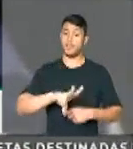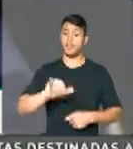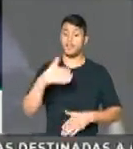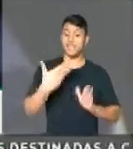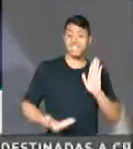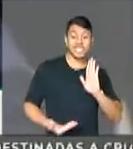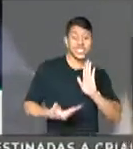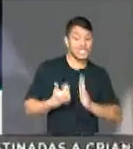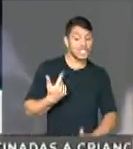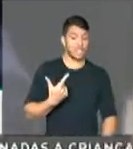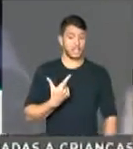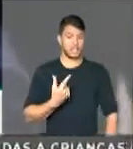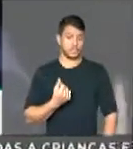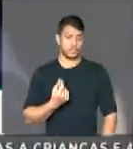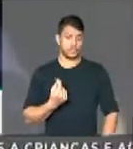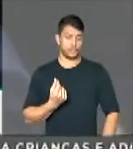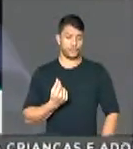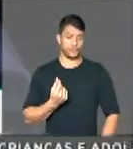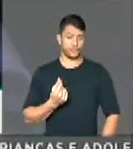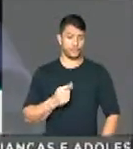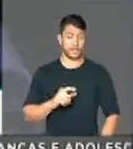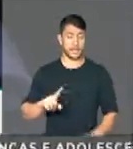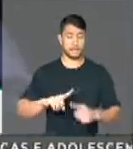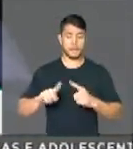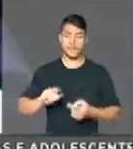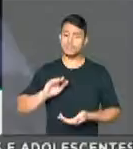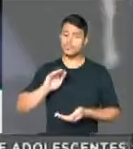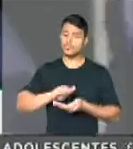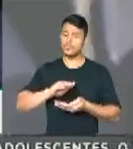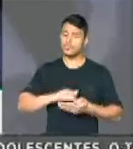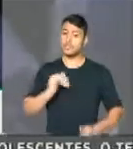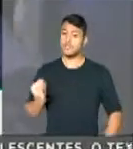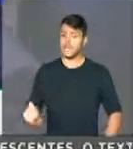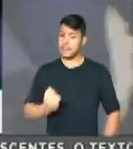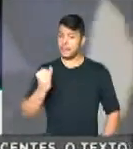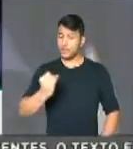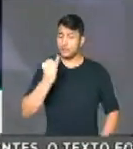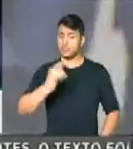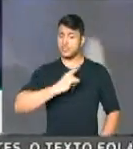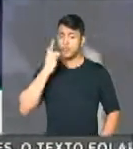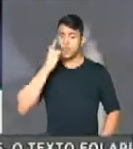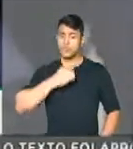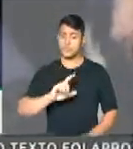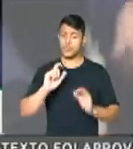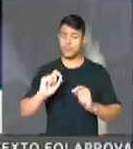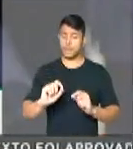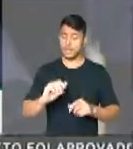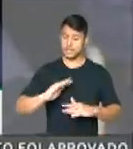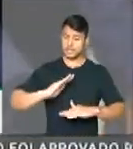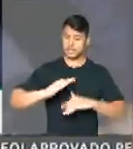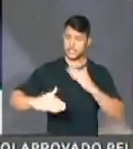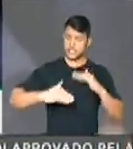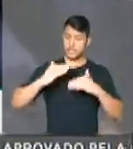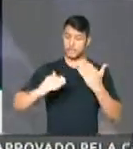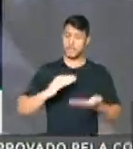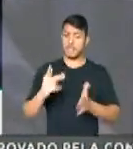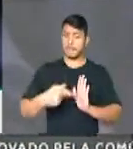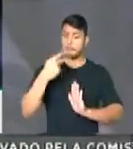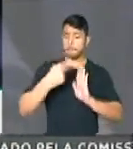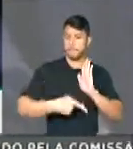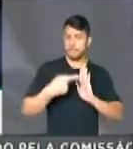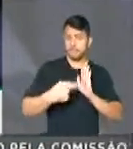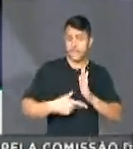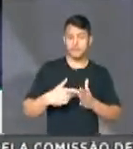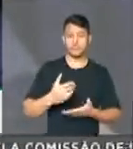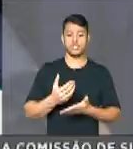fundo importante porque ele permite, ele fomenta o desenvolvimento de projetos de reflorestamento,